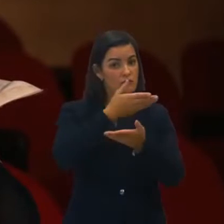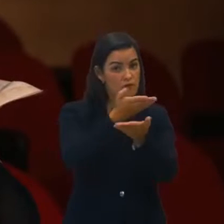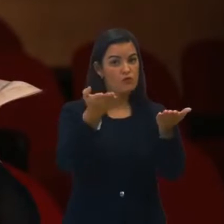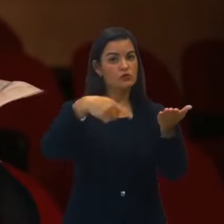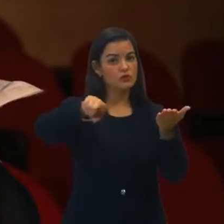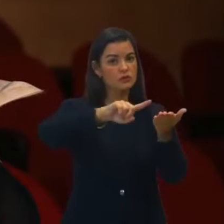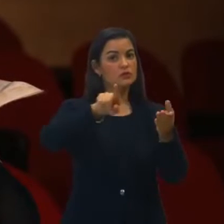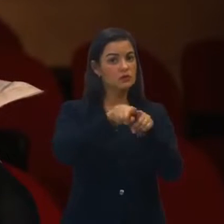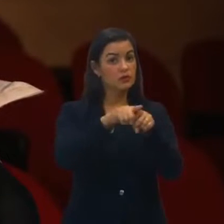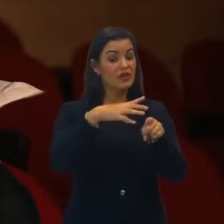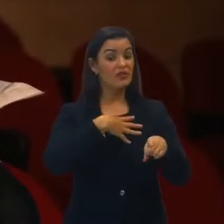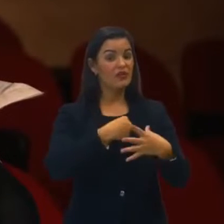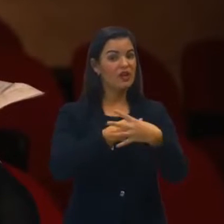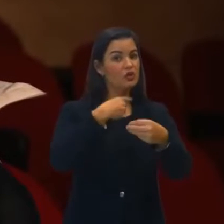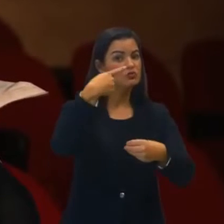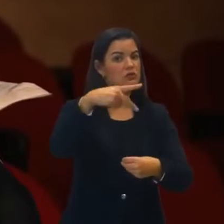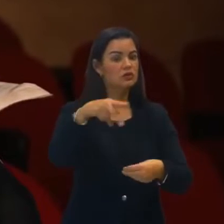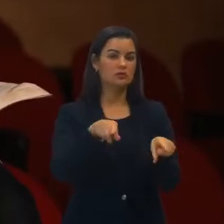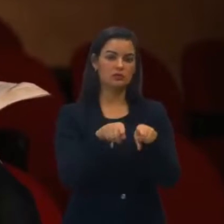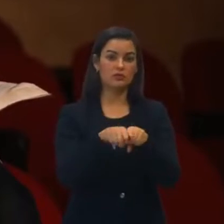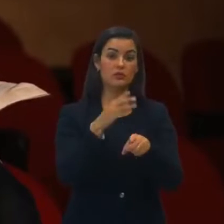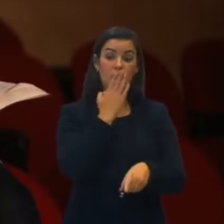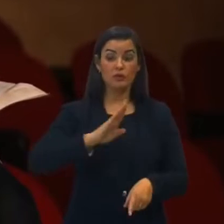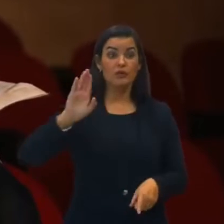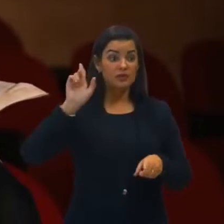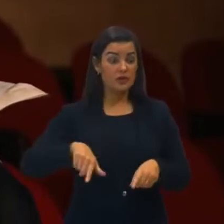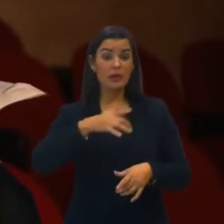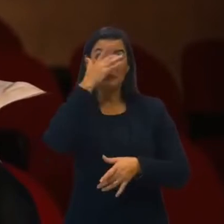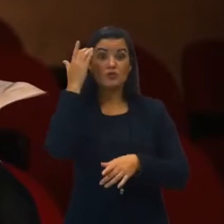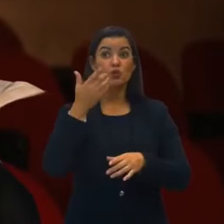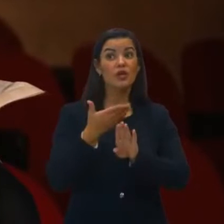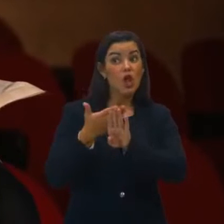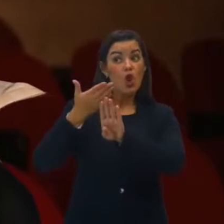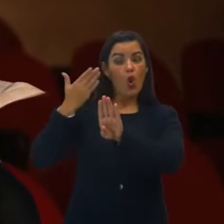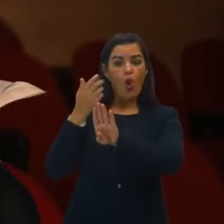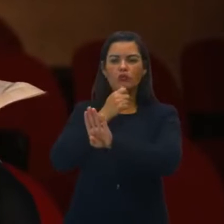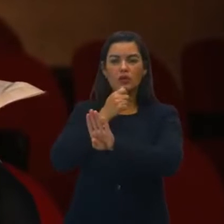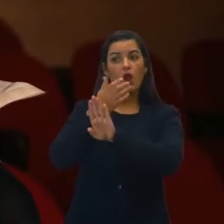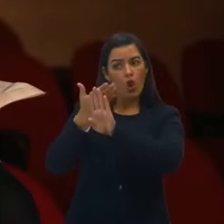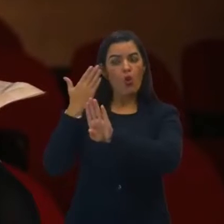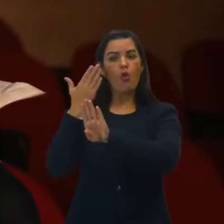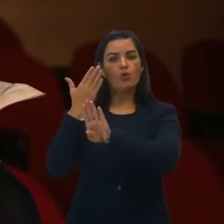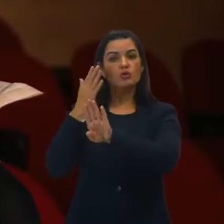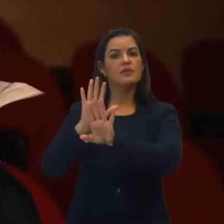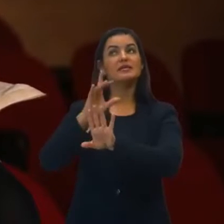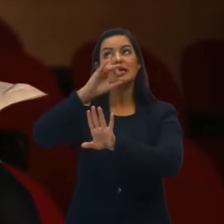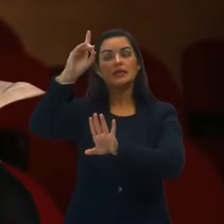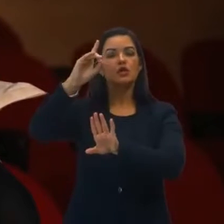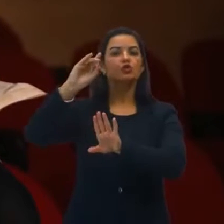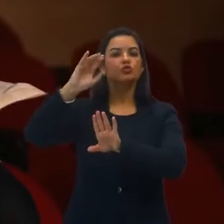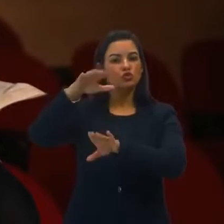é para os vossos filhos. Esta promessa é para aqueles que ainda estão longe, para quantos o Senhor nosso Deus chamar.